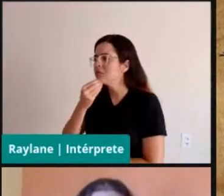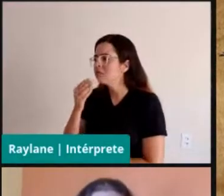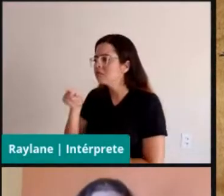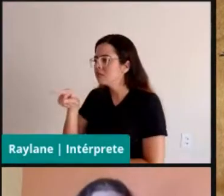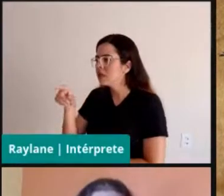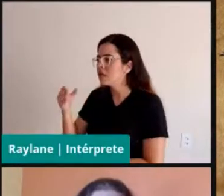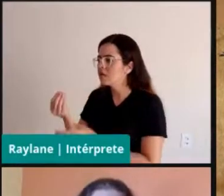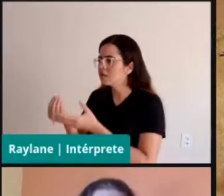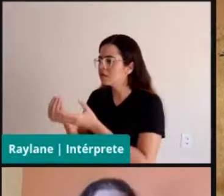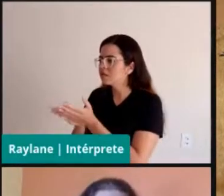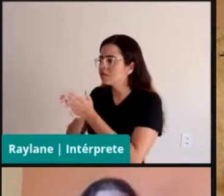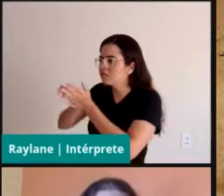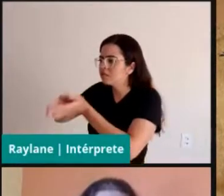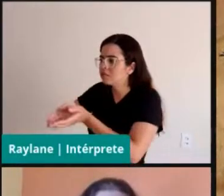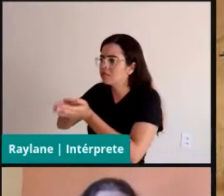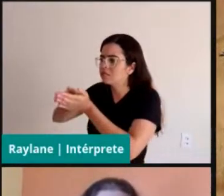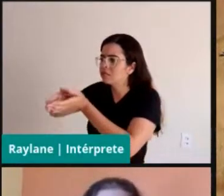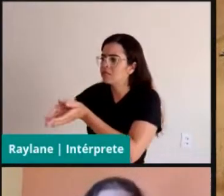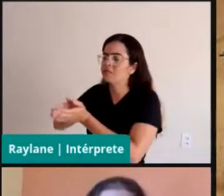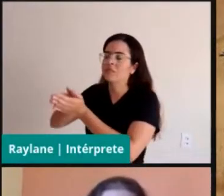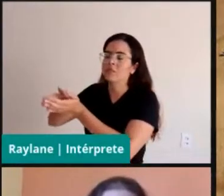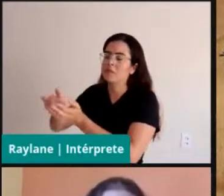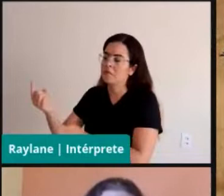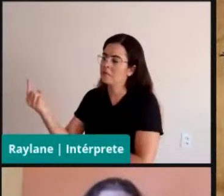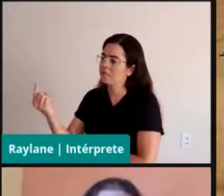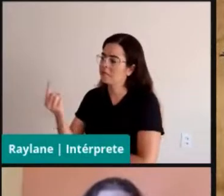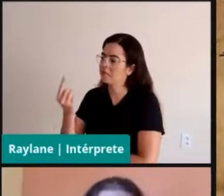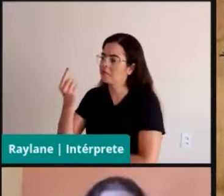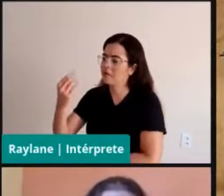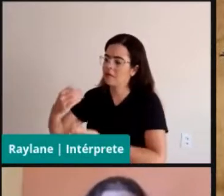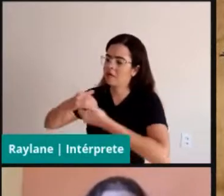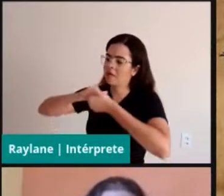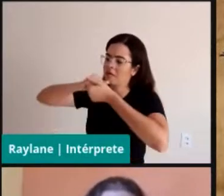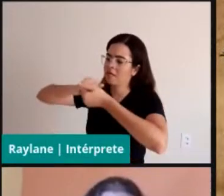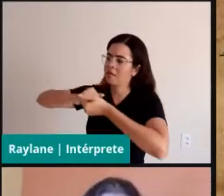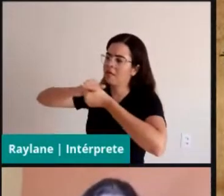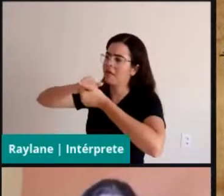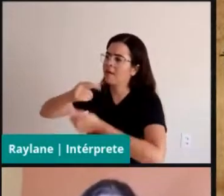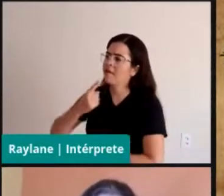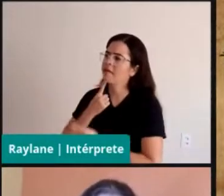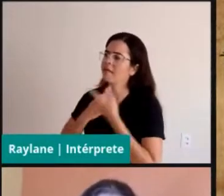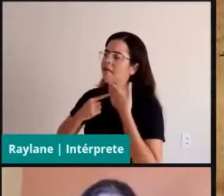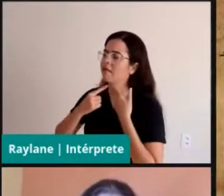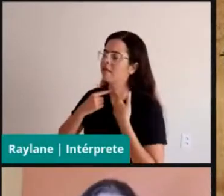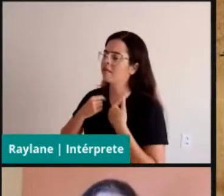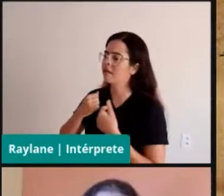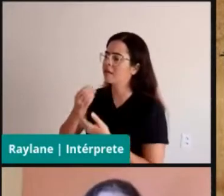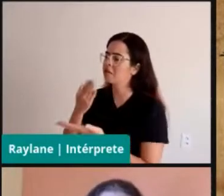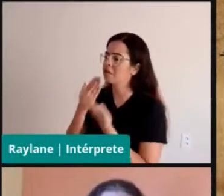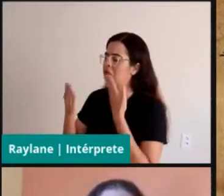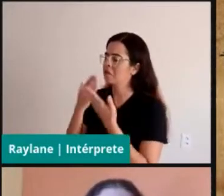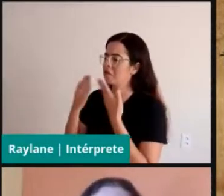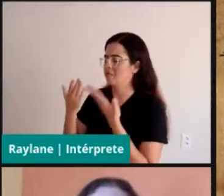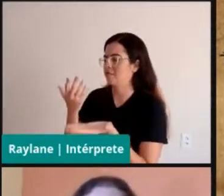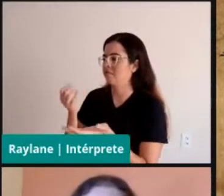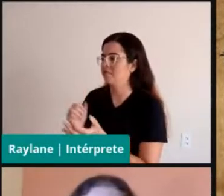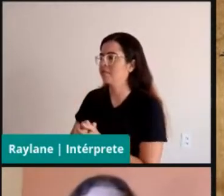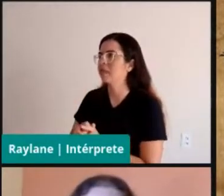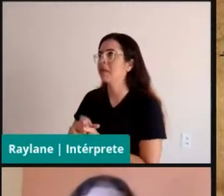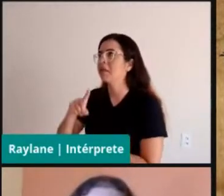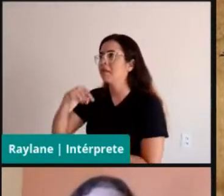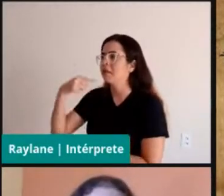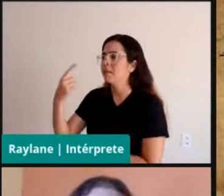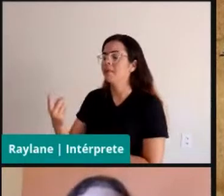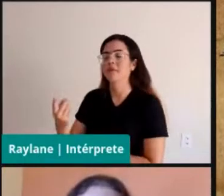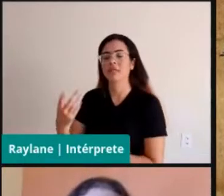vai e cumprimenta vocês, falando que tem algo para falar com vocês. E, em seguida, os jogadores